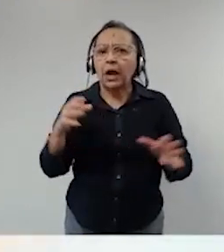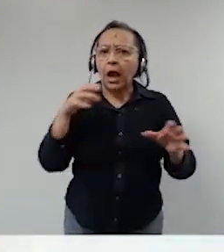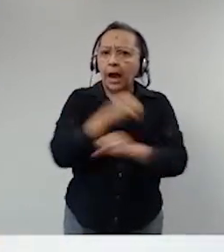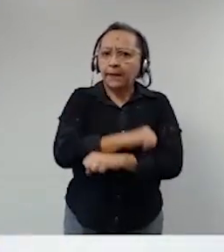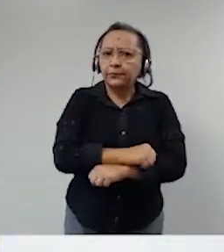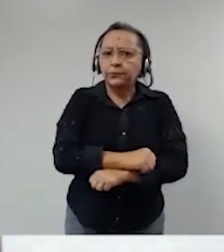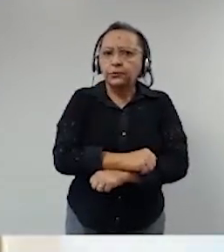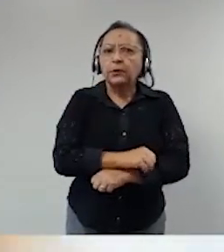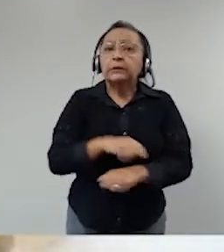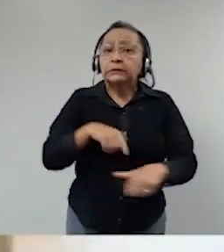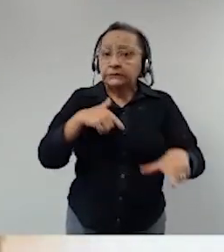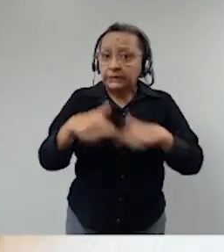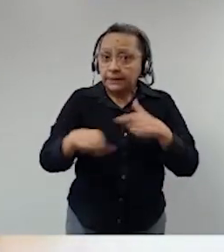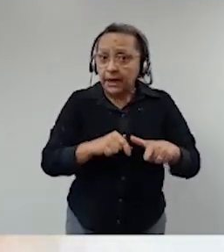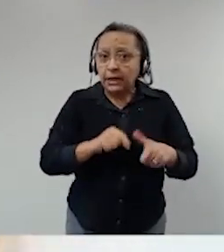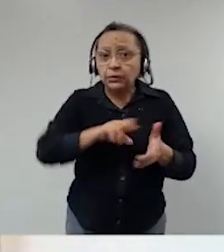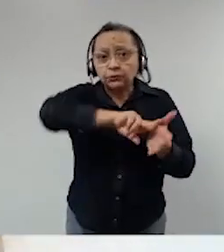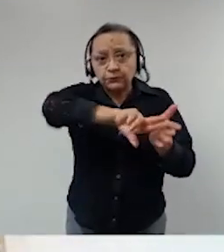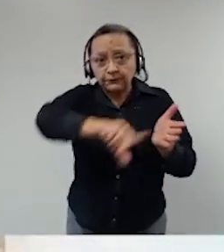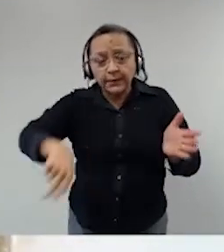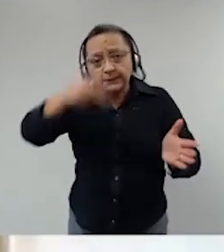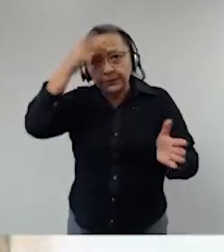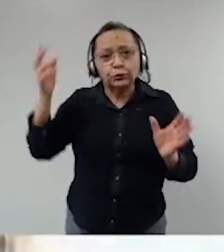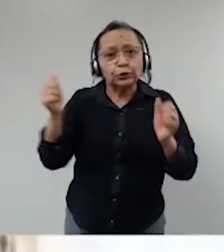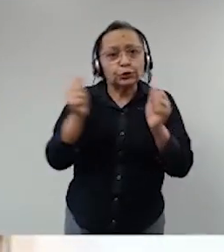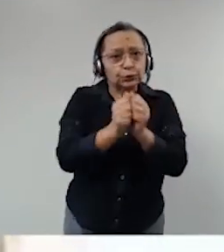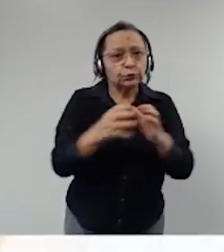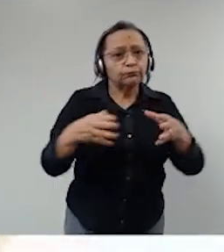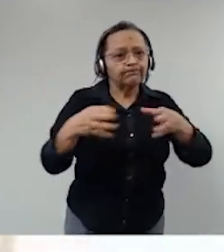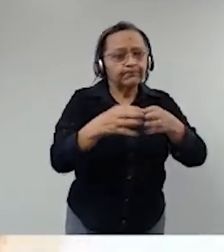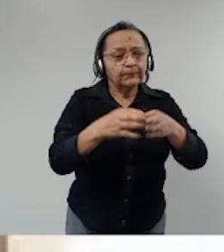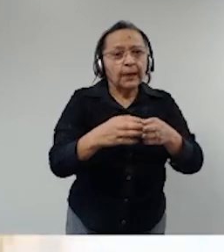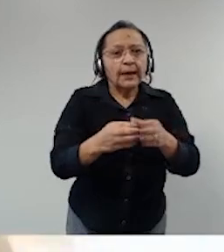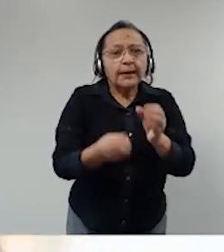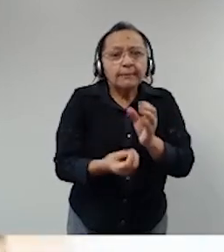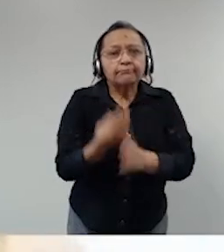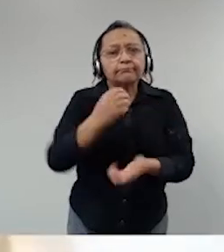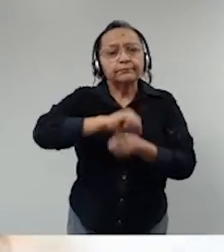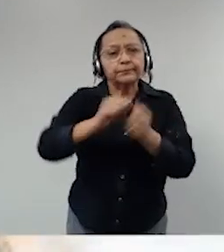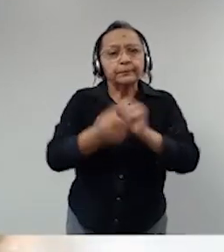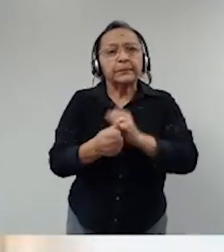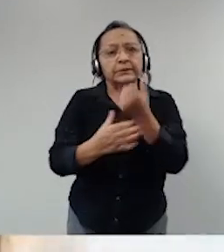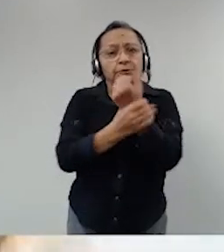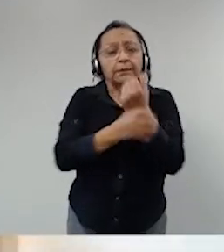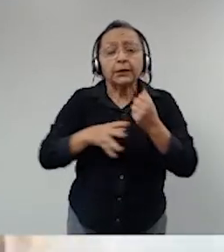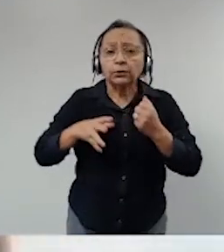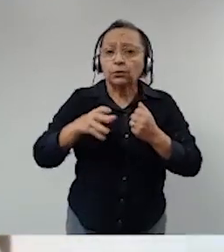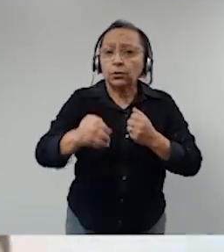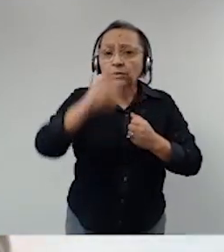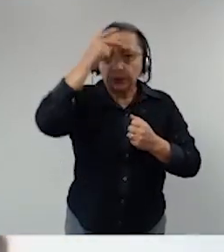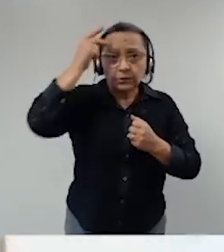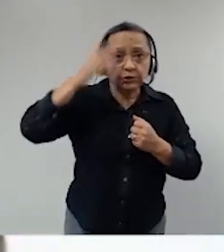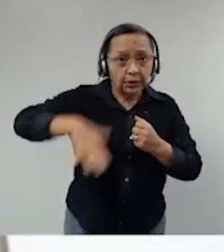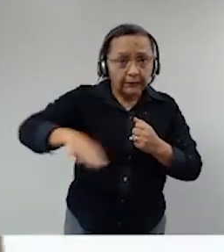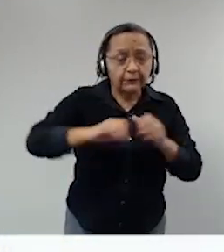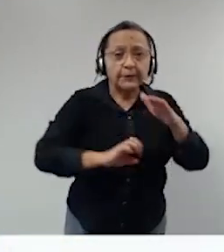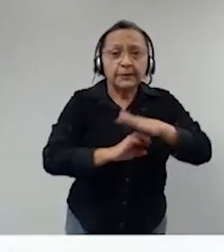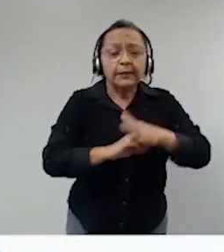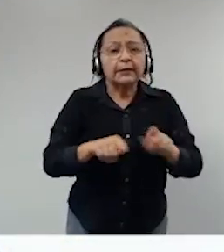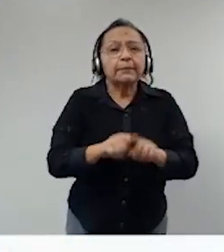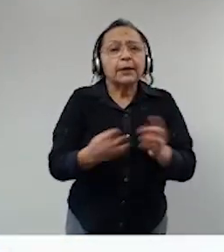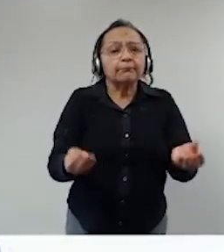ou duas pessoas, foi um trabalho multidisciplinar, implementar uma segurança para todos os que estavam ali envolvidos,